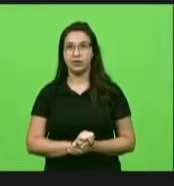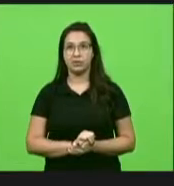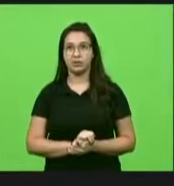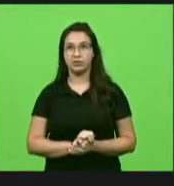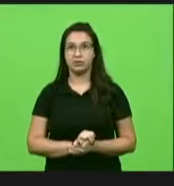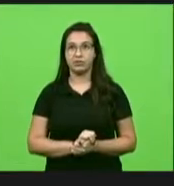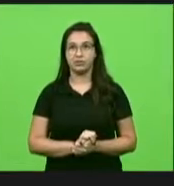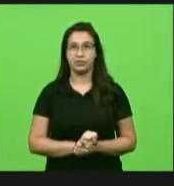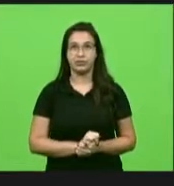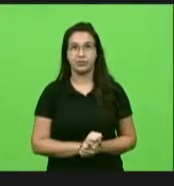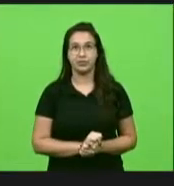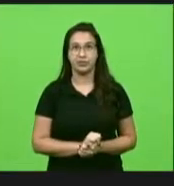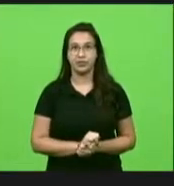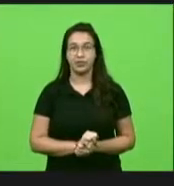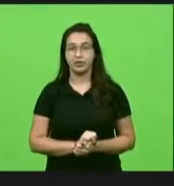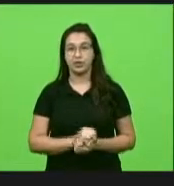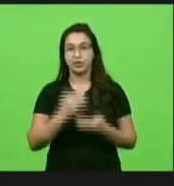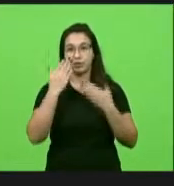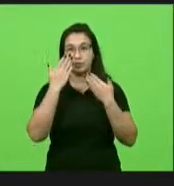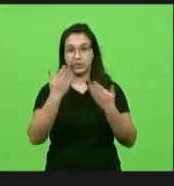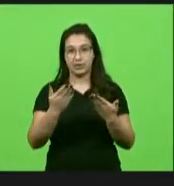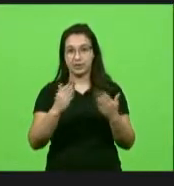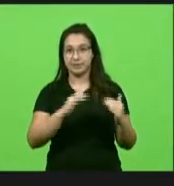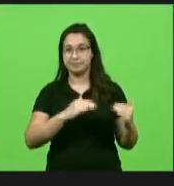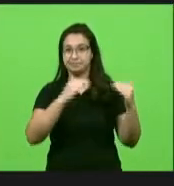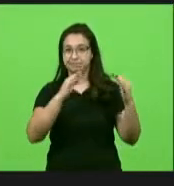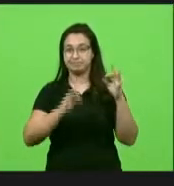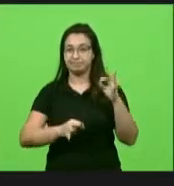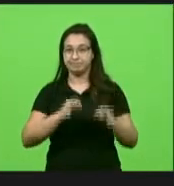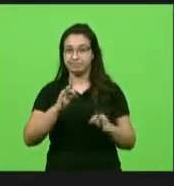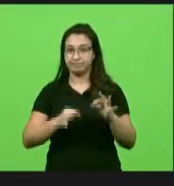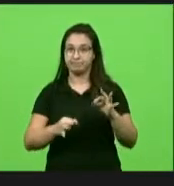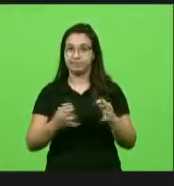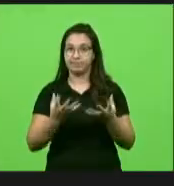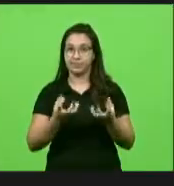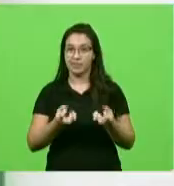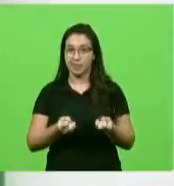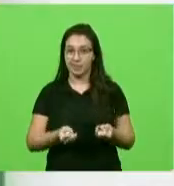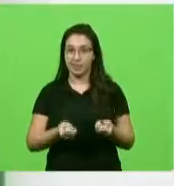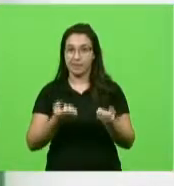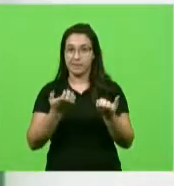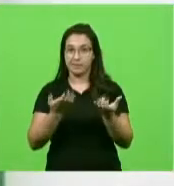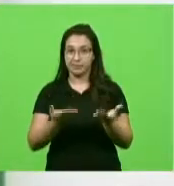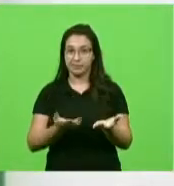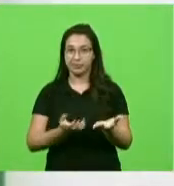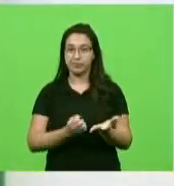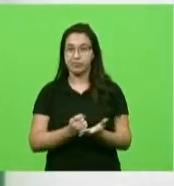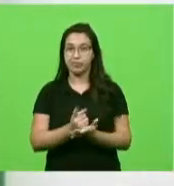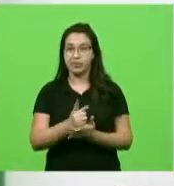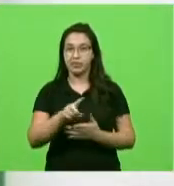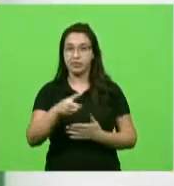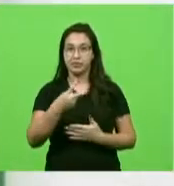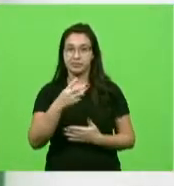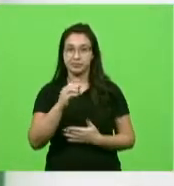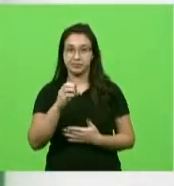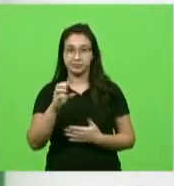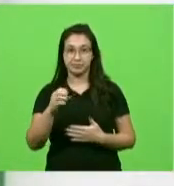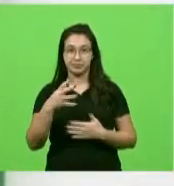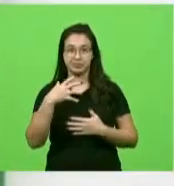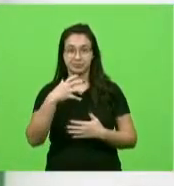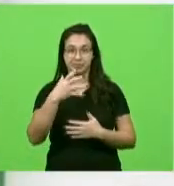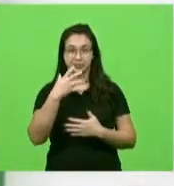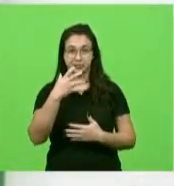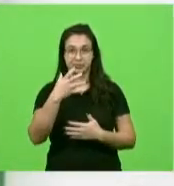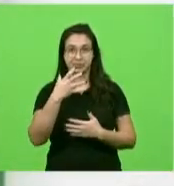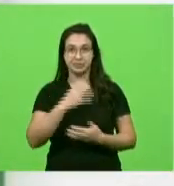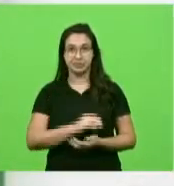Sônia, pela sua manifestação, Vossa Excelência, então, recebe a representação em relação à aquisição dos respiradores. Tem a palavra